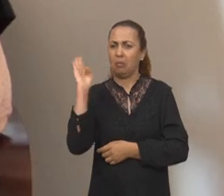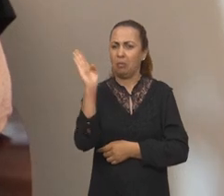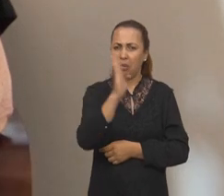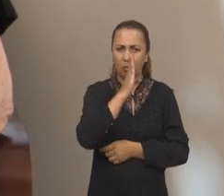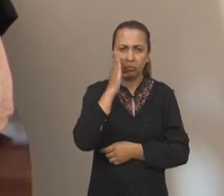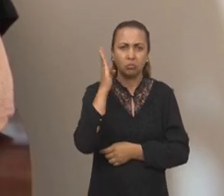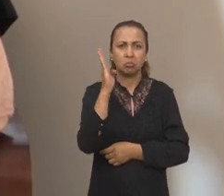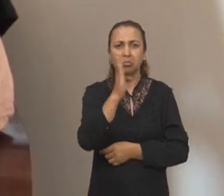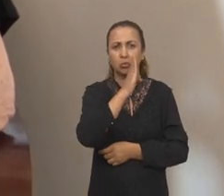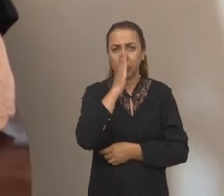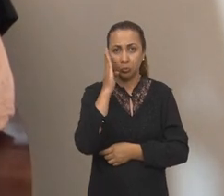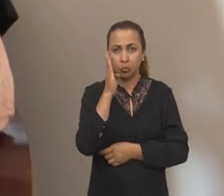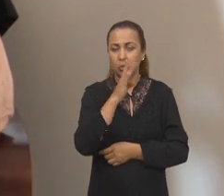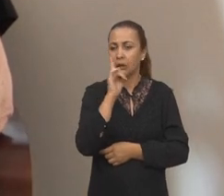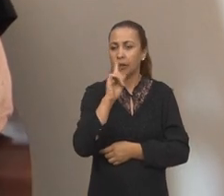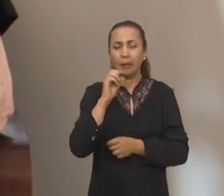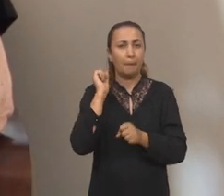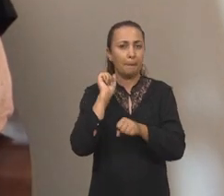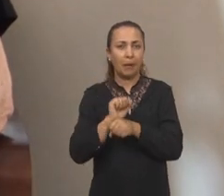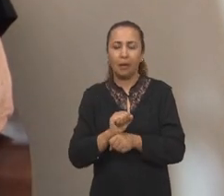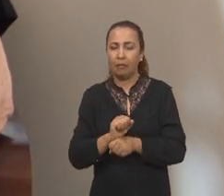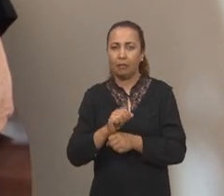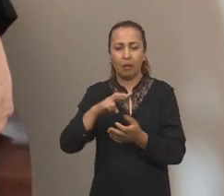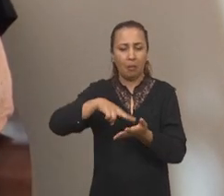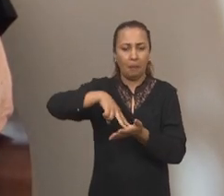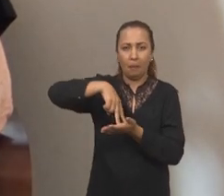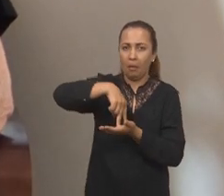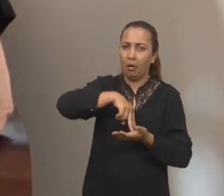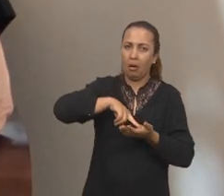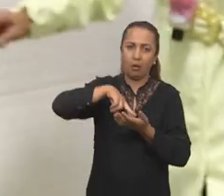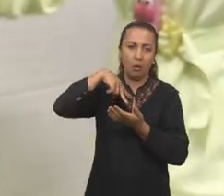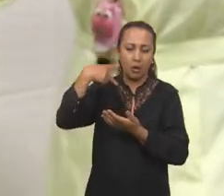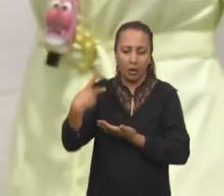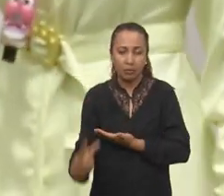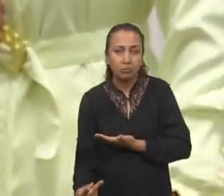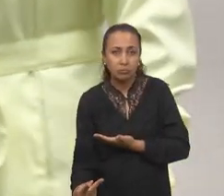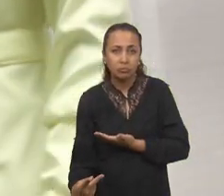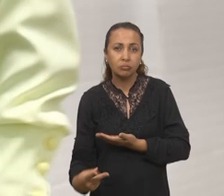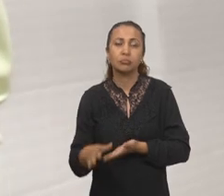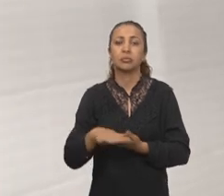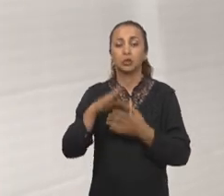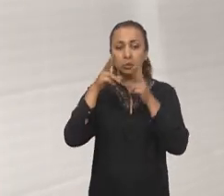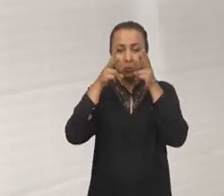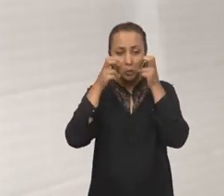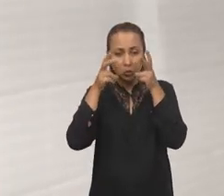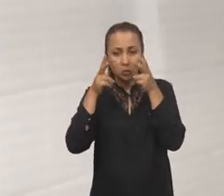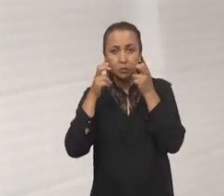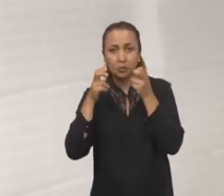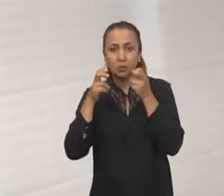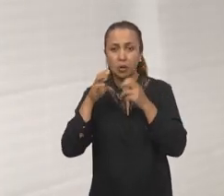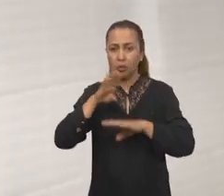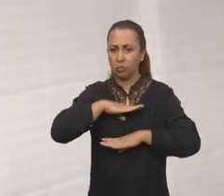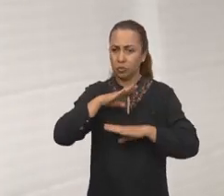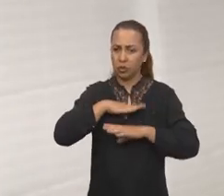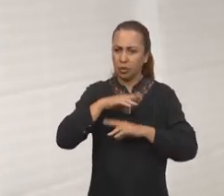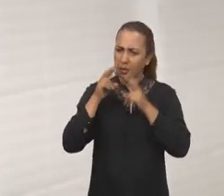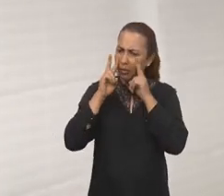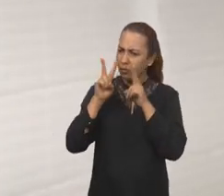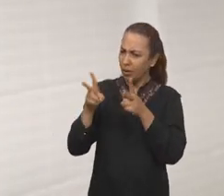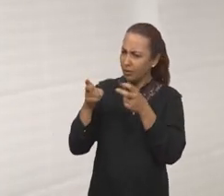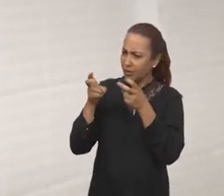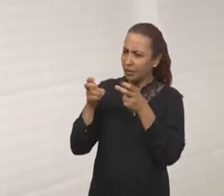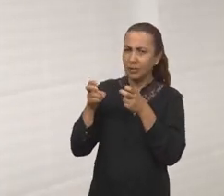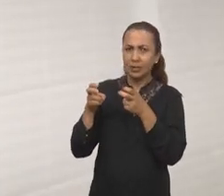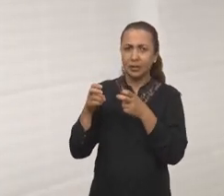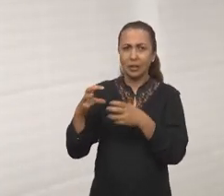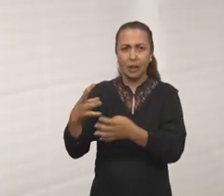que ela tontura eu não parava em pé entendeu então comecei a observar o comportamento dela e vi que